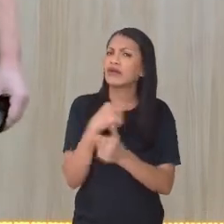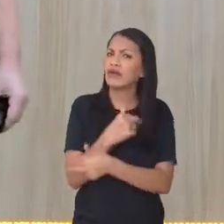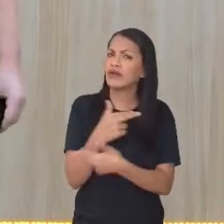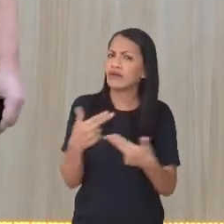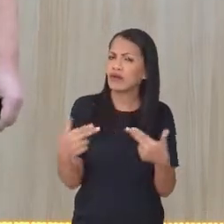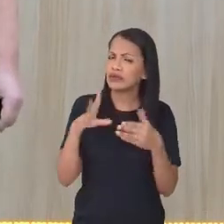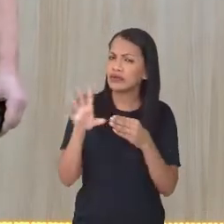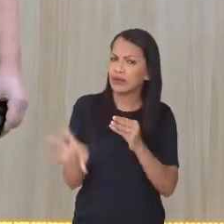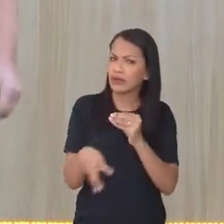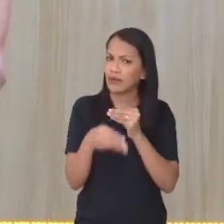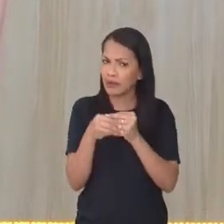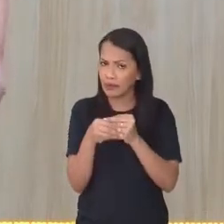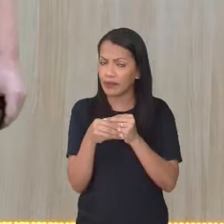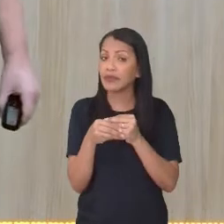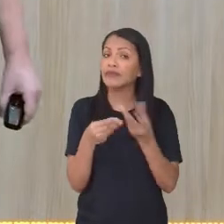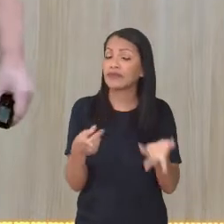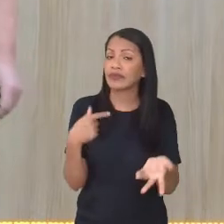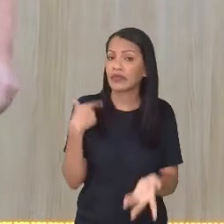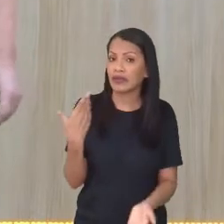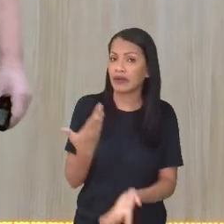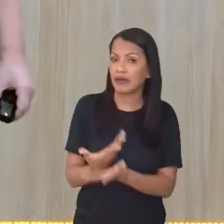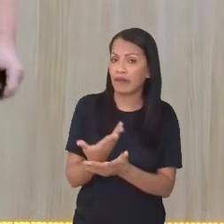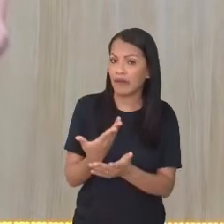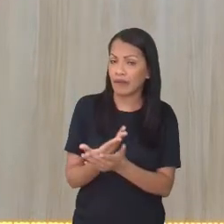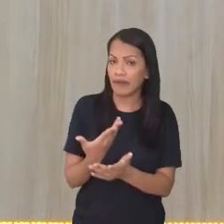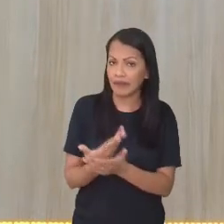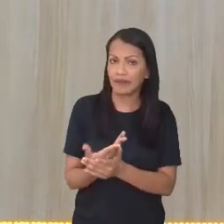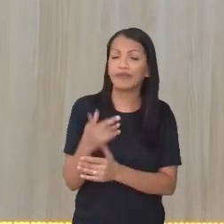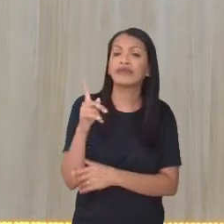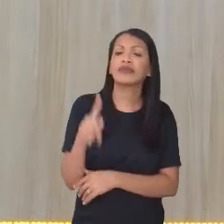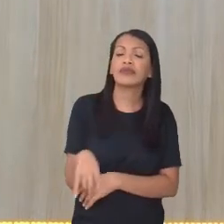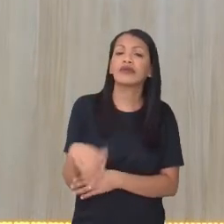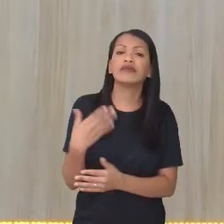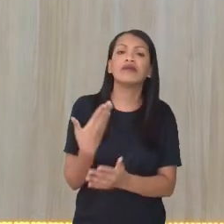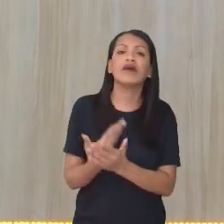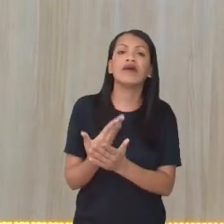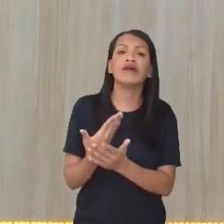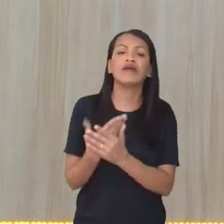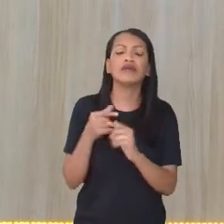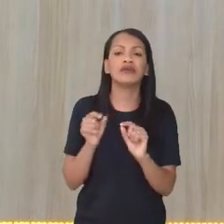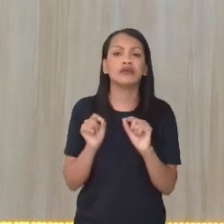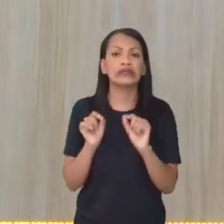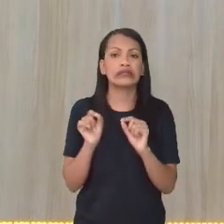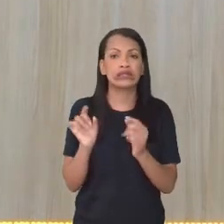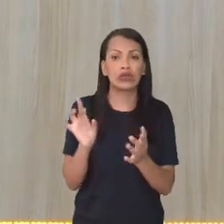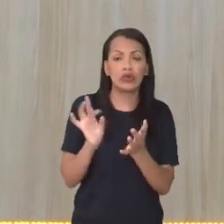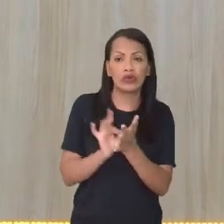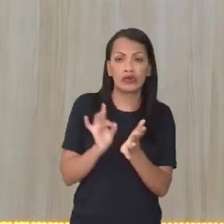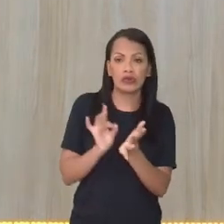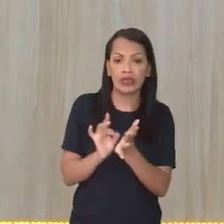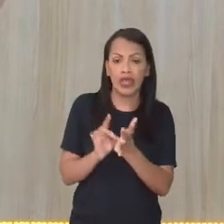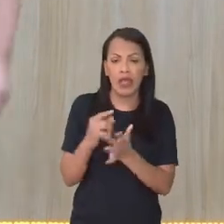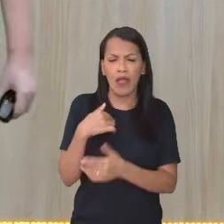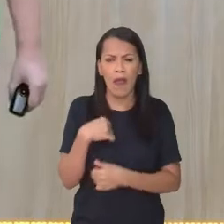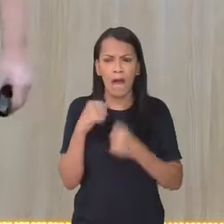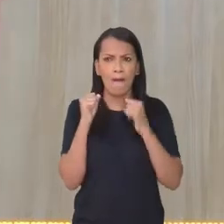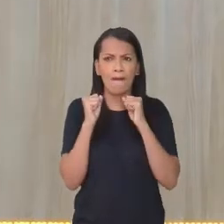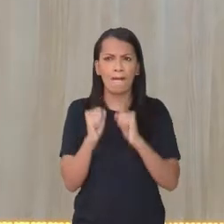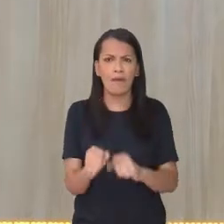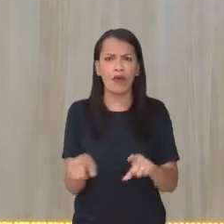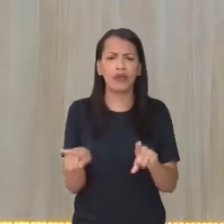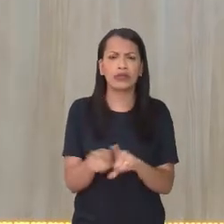para complementar. Essa aula, gente, é uma aula que, na verdade, eu poderia ter